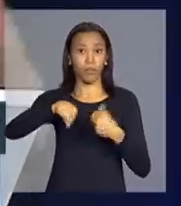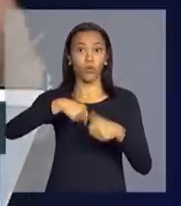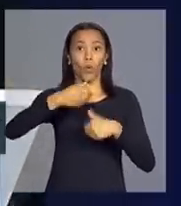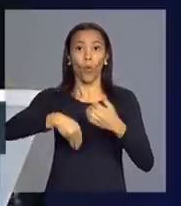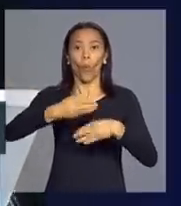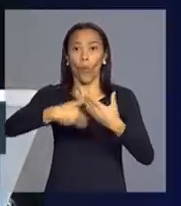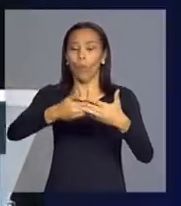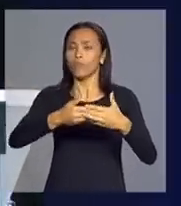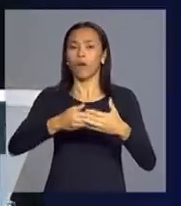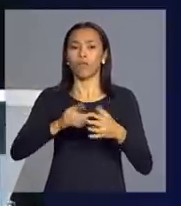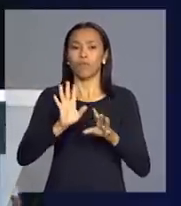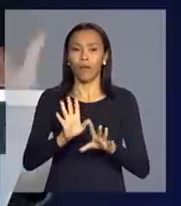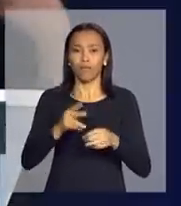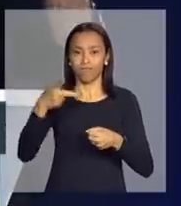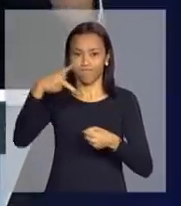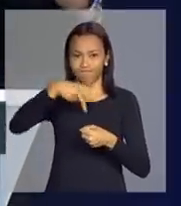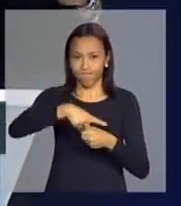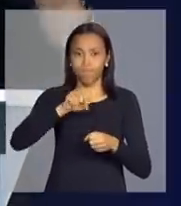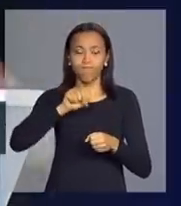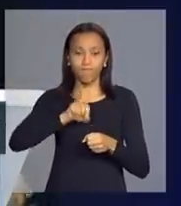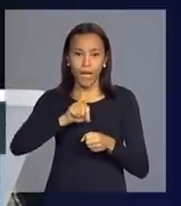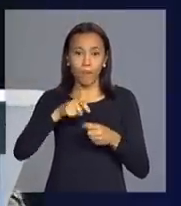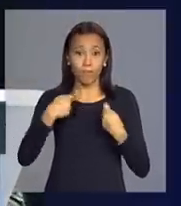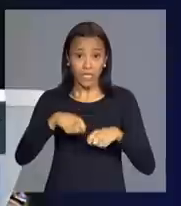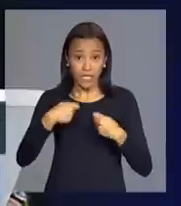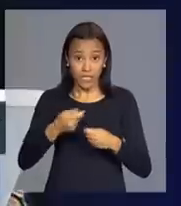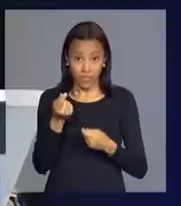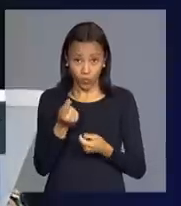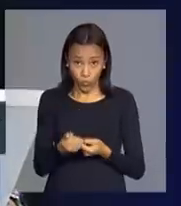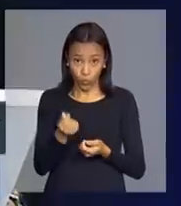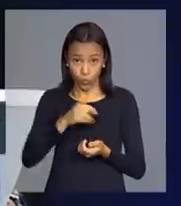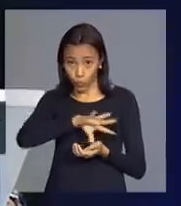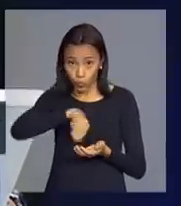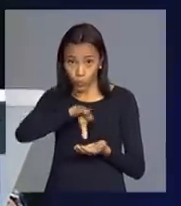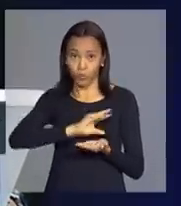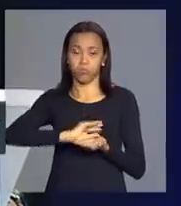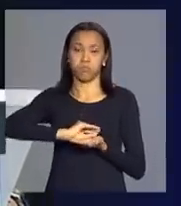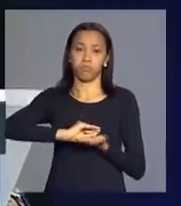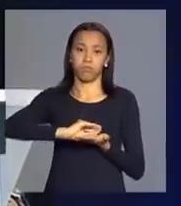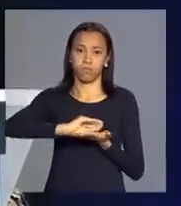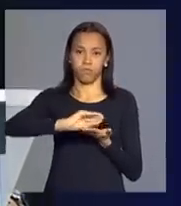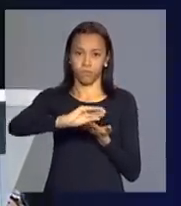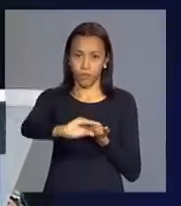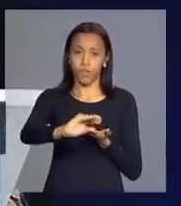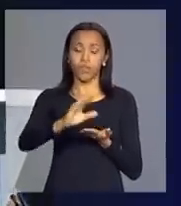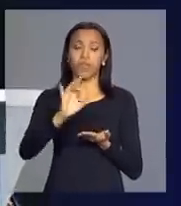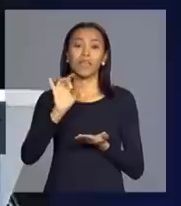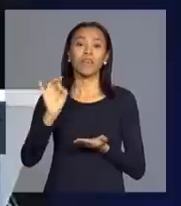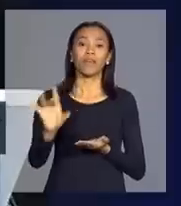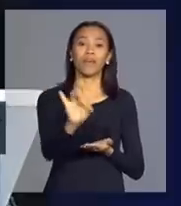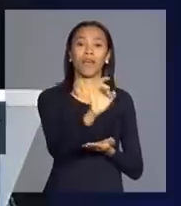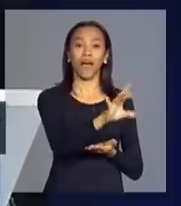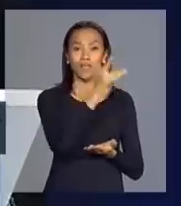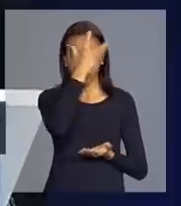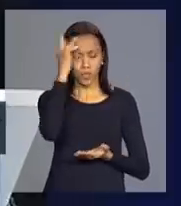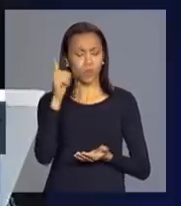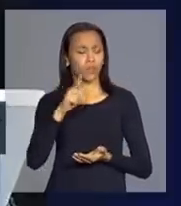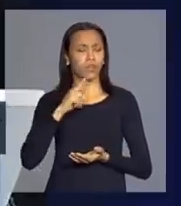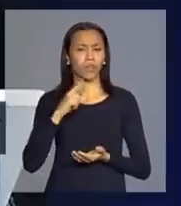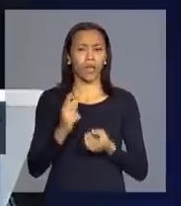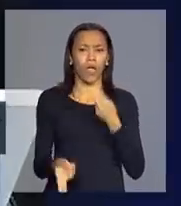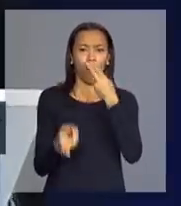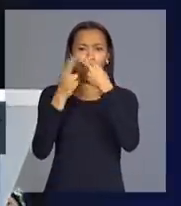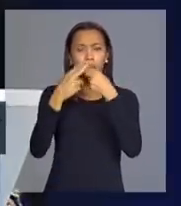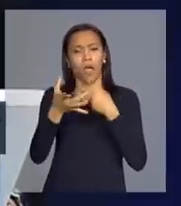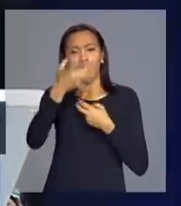ser intergeracional. E ela tem de se destinar àquilo que cada um de nós carrega pela sua vida